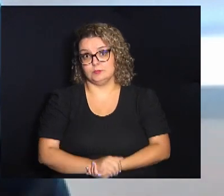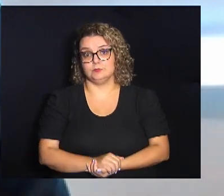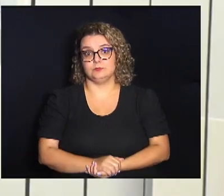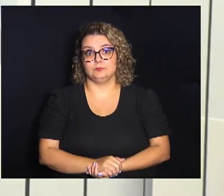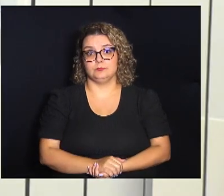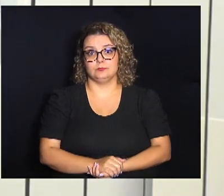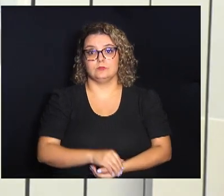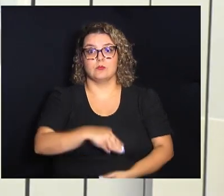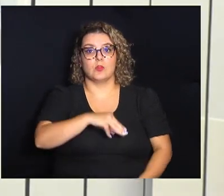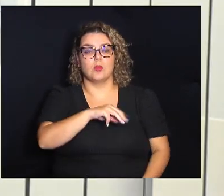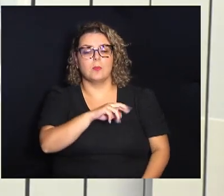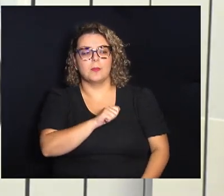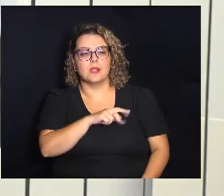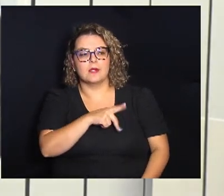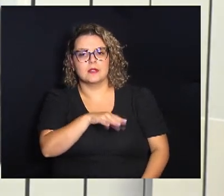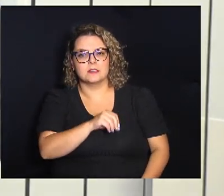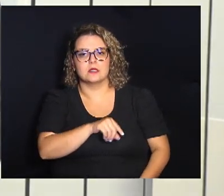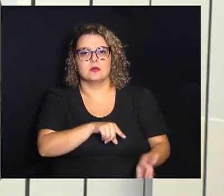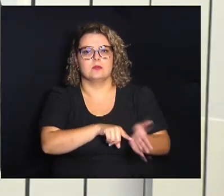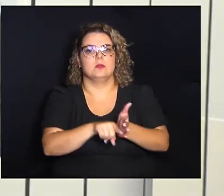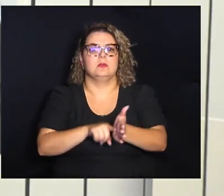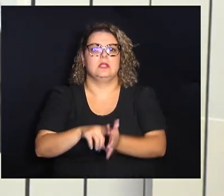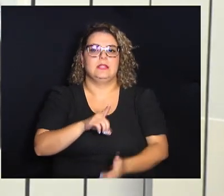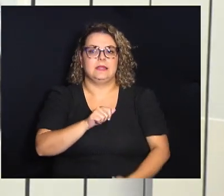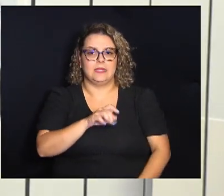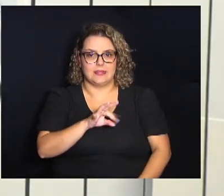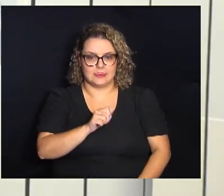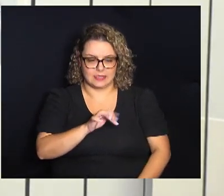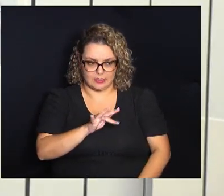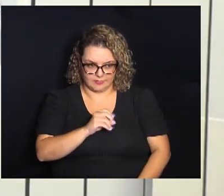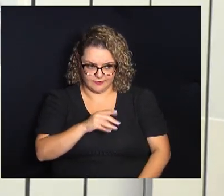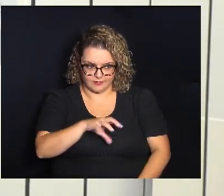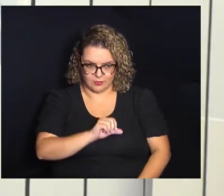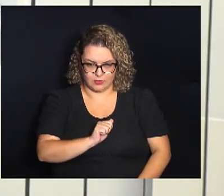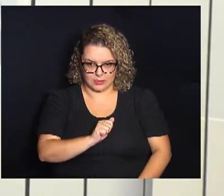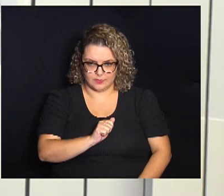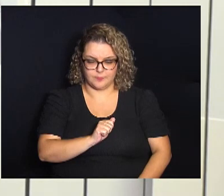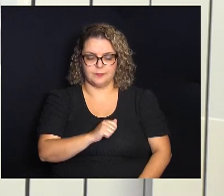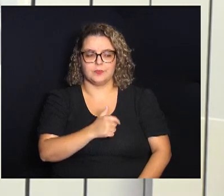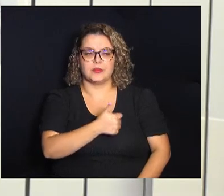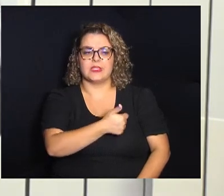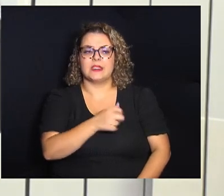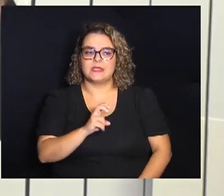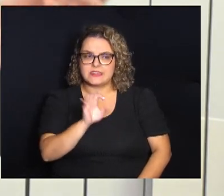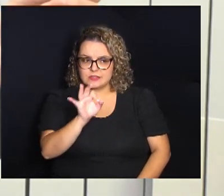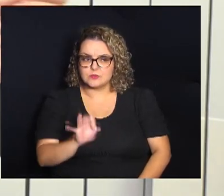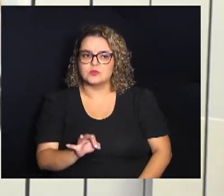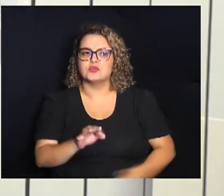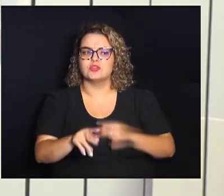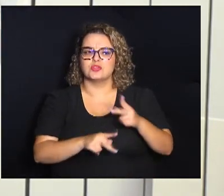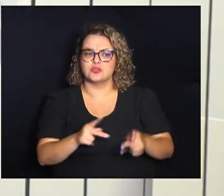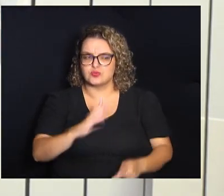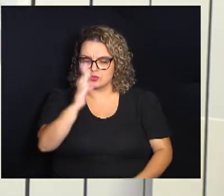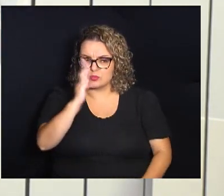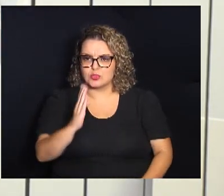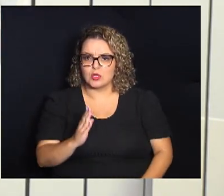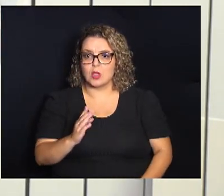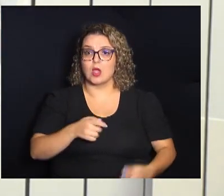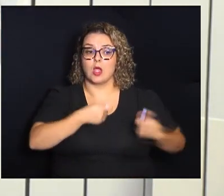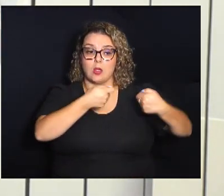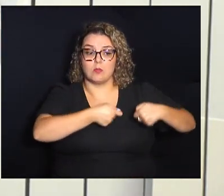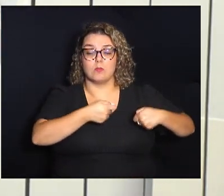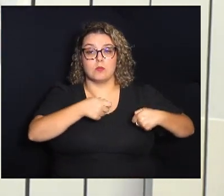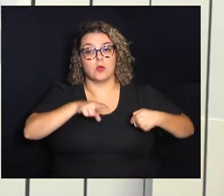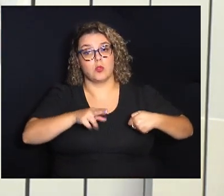Agora, Marcelo, uma pesquisa da Datafolha mostra que 15% da população brasileira aposta ou já